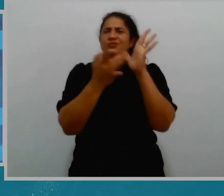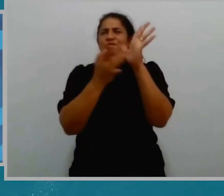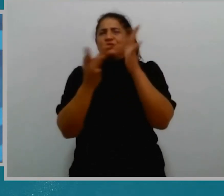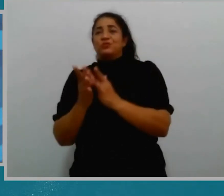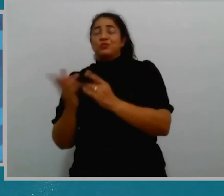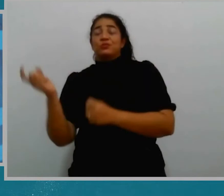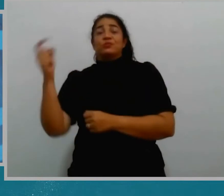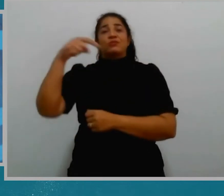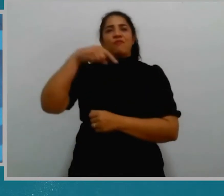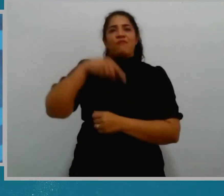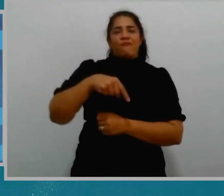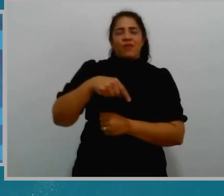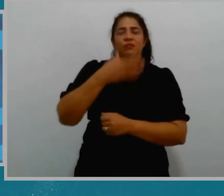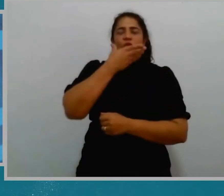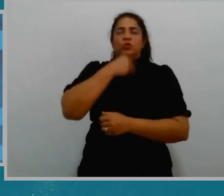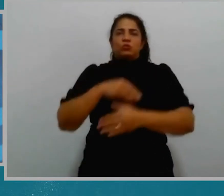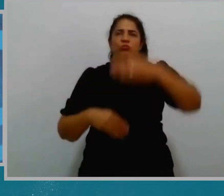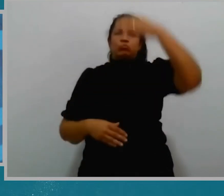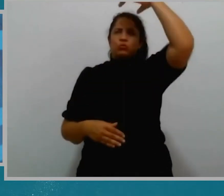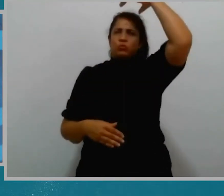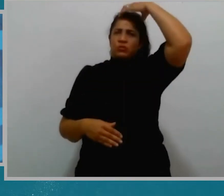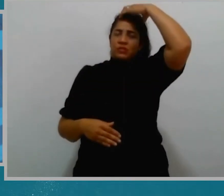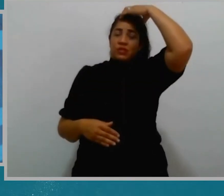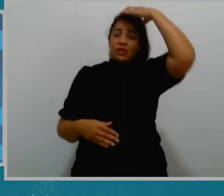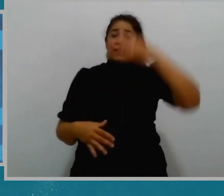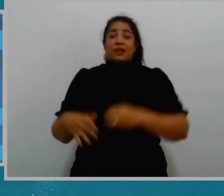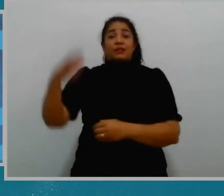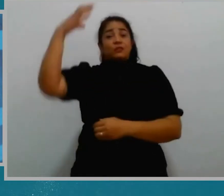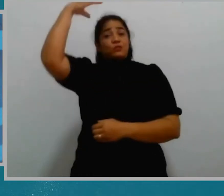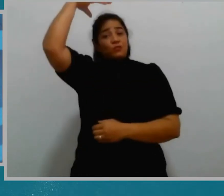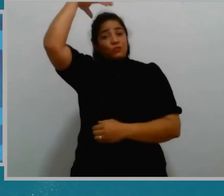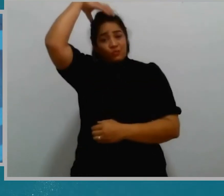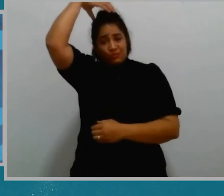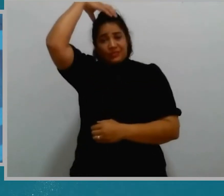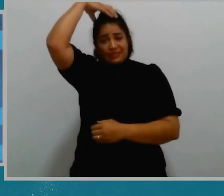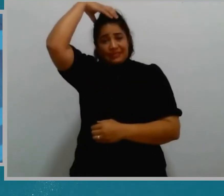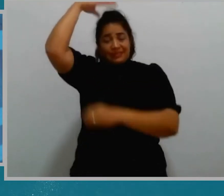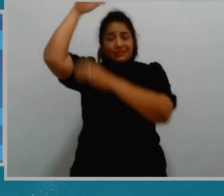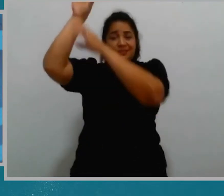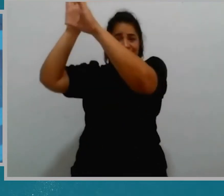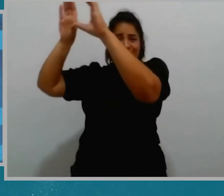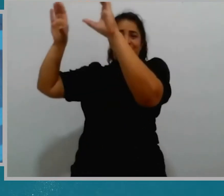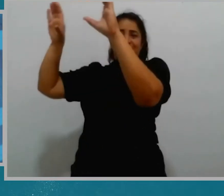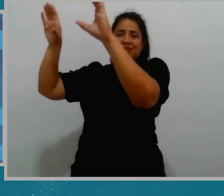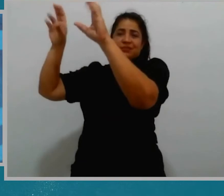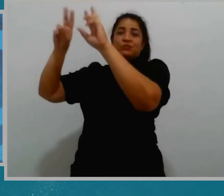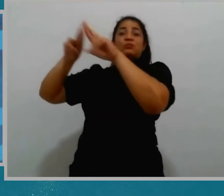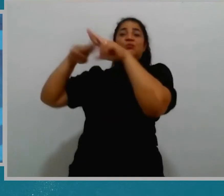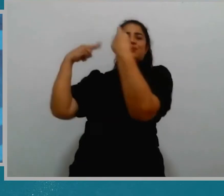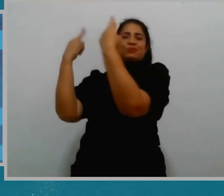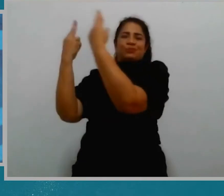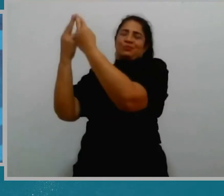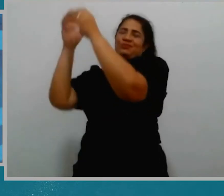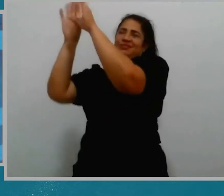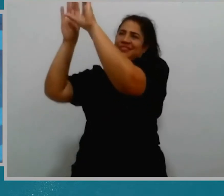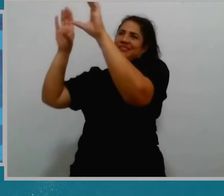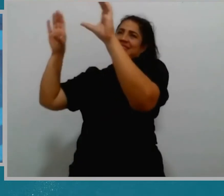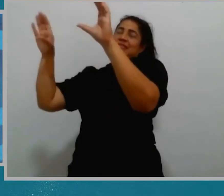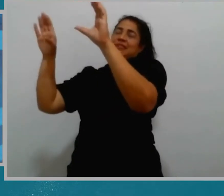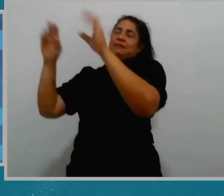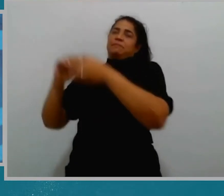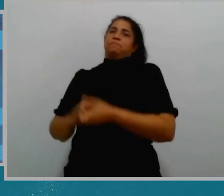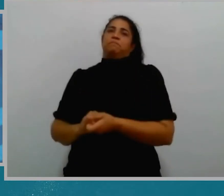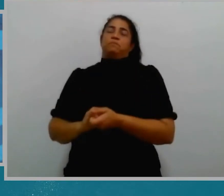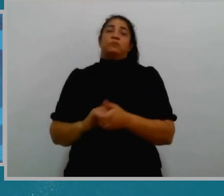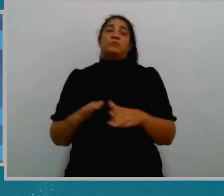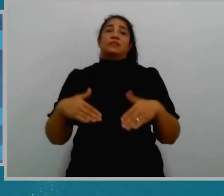céus. No capítulo 3, nosso irmão André mostrou para nós que quem precedeu, o precursor de